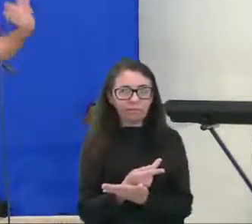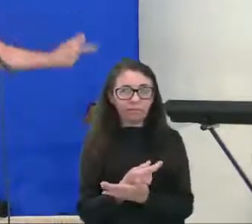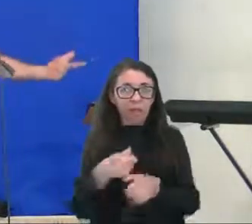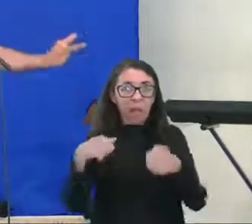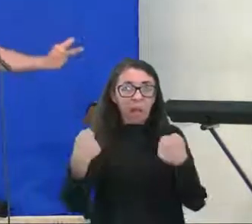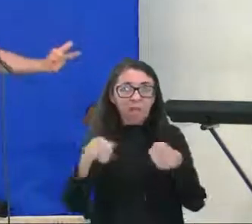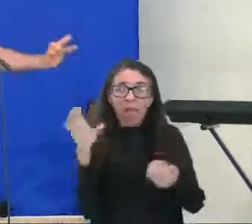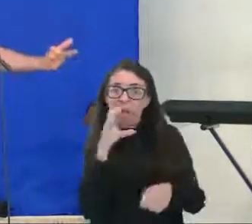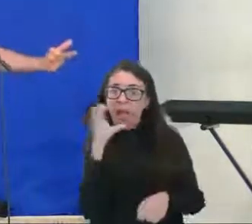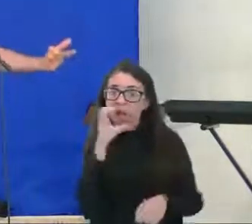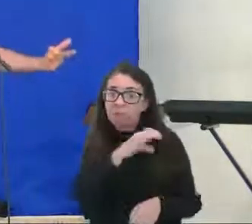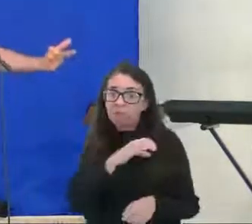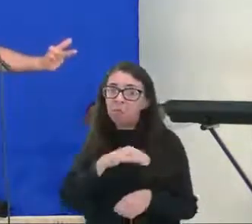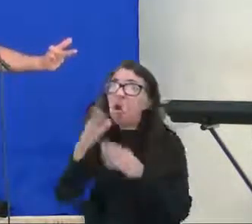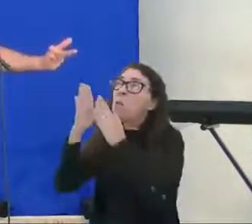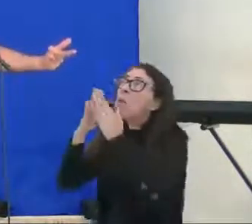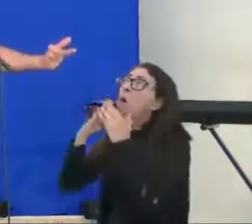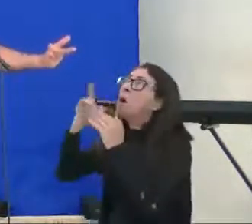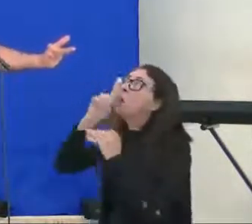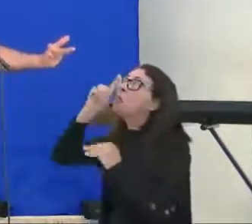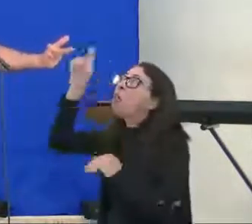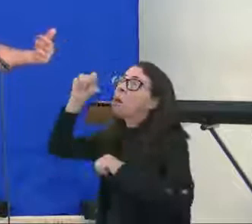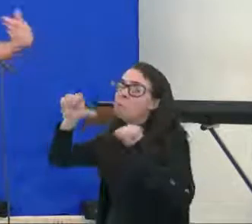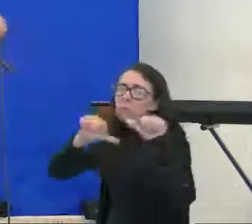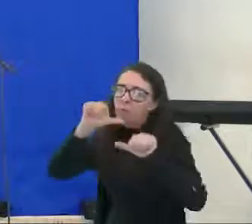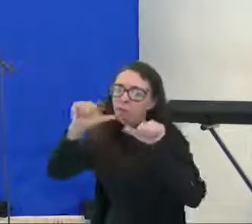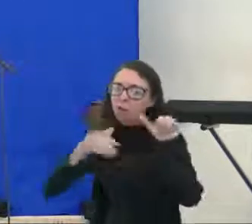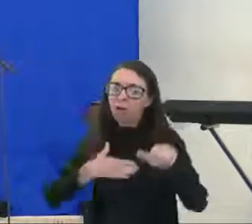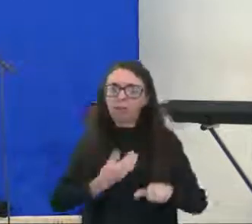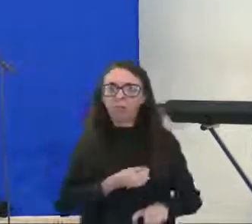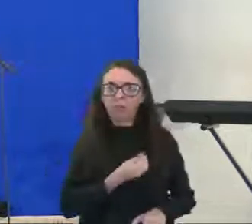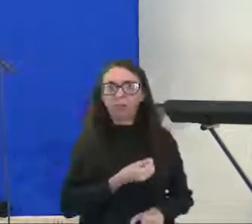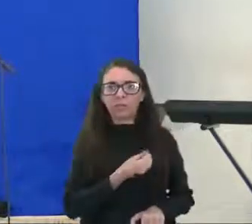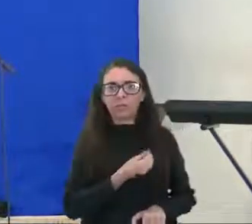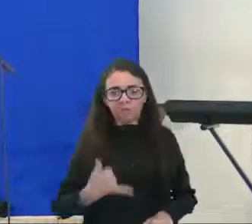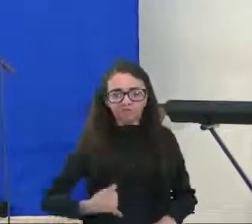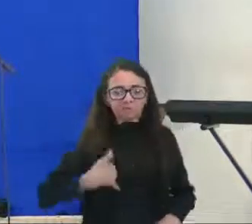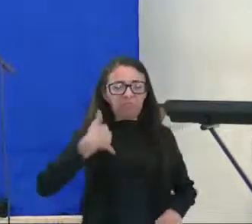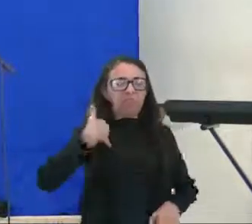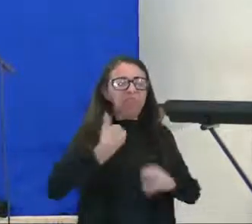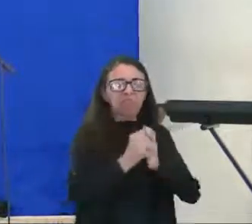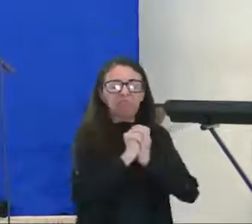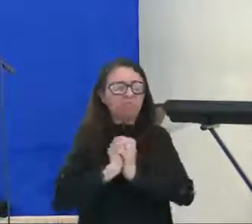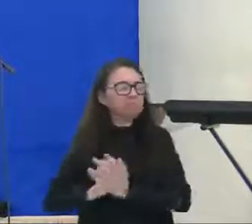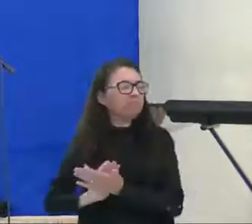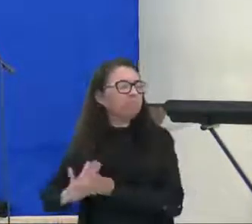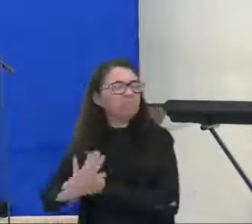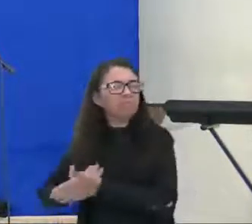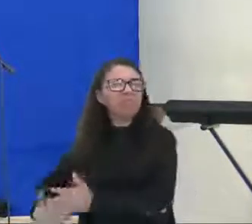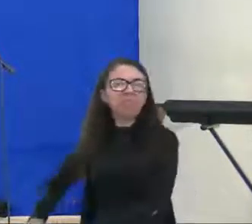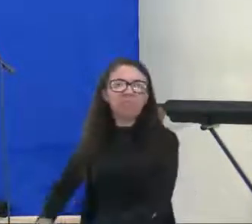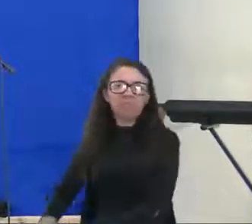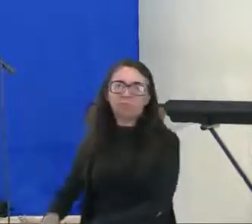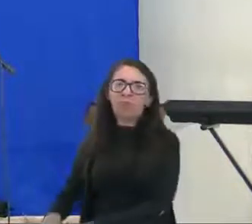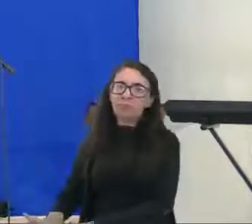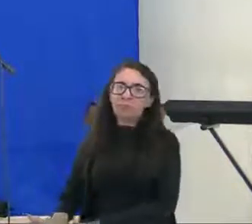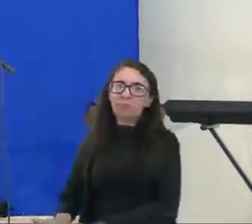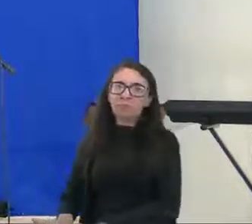contra nós. Né? Então, se alguém fala alguma coisa para mim, a tendência, eu tenho que usar o Espírito, lembrar da